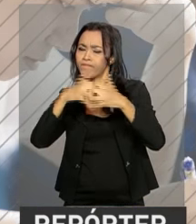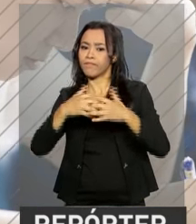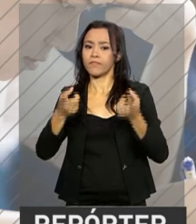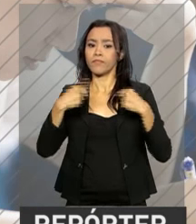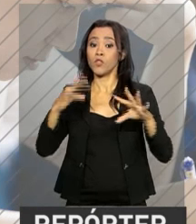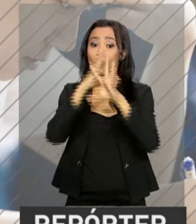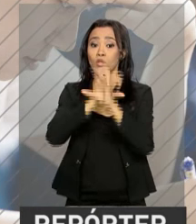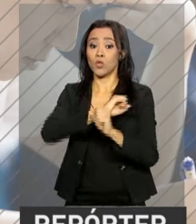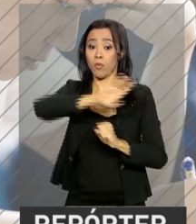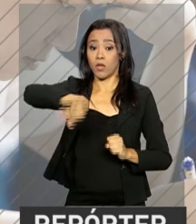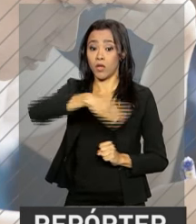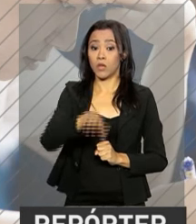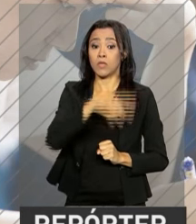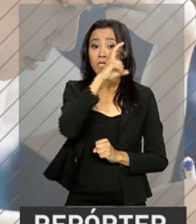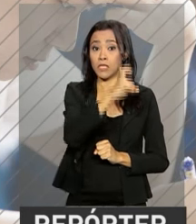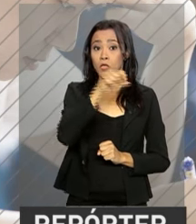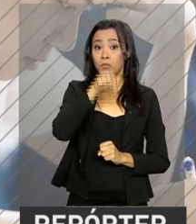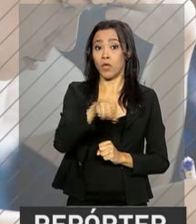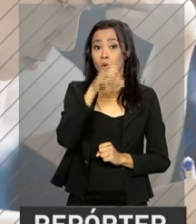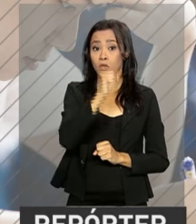todo,